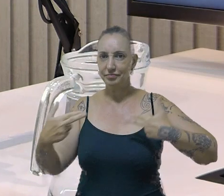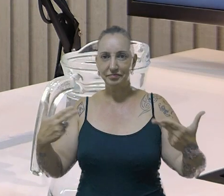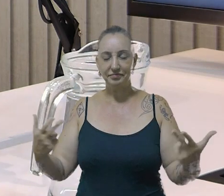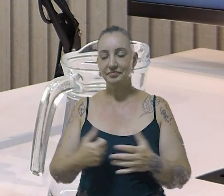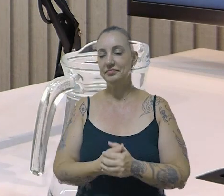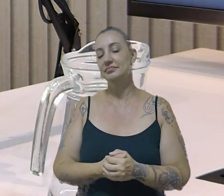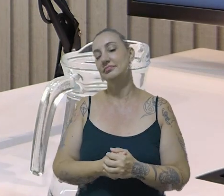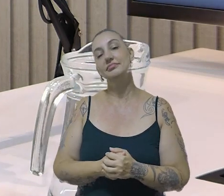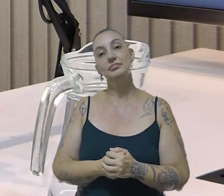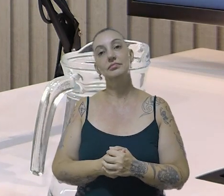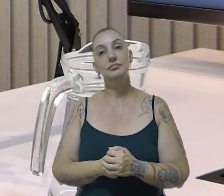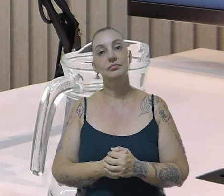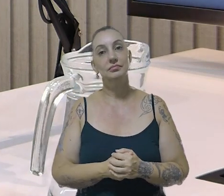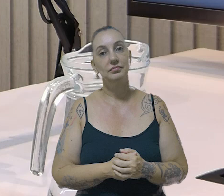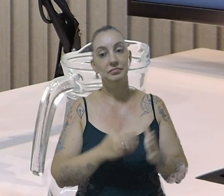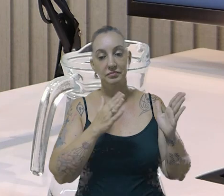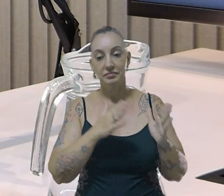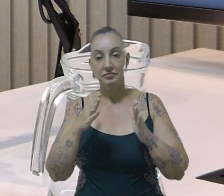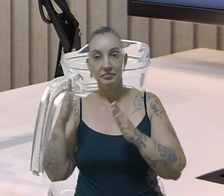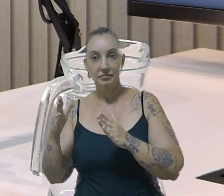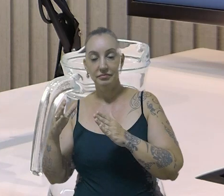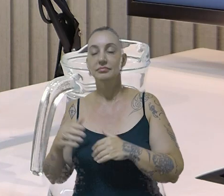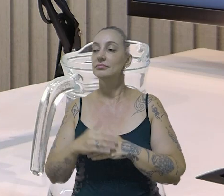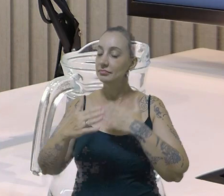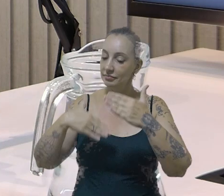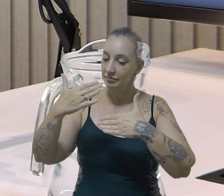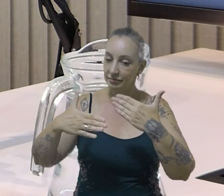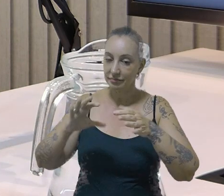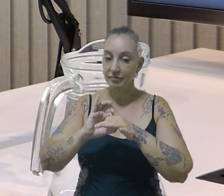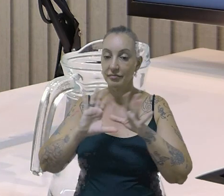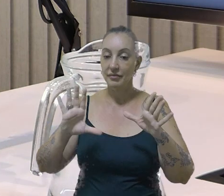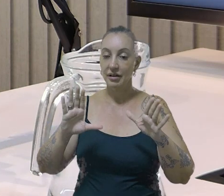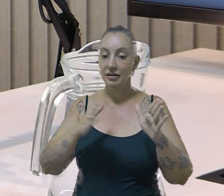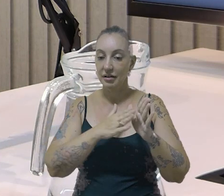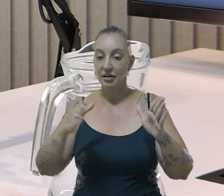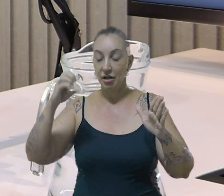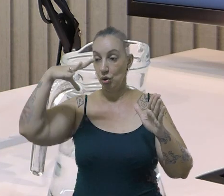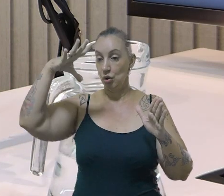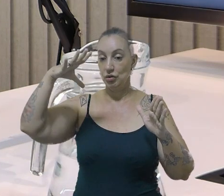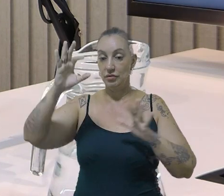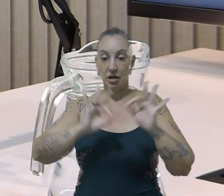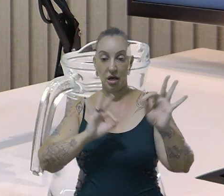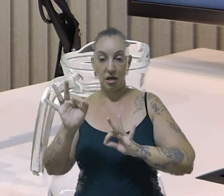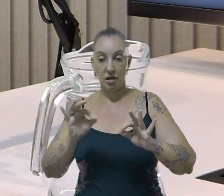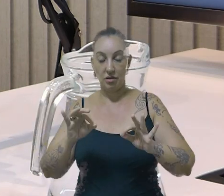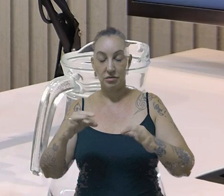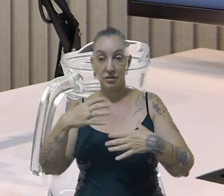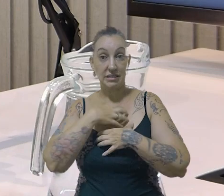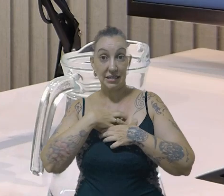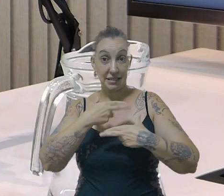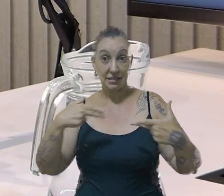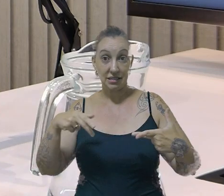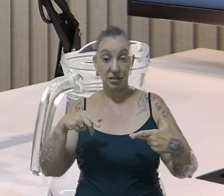e acho que tá caminhando muito para esse lugar assim ela tá lá pontuando e deixando a lacuna de para eu poder preencher com as minhas sensações em cima do que ela